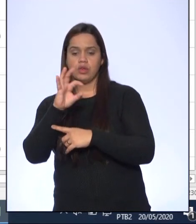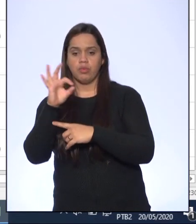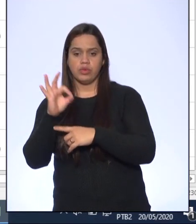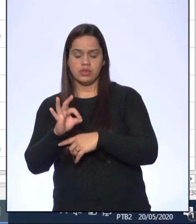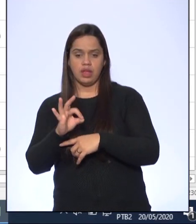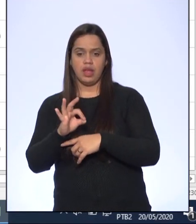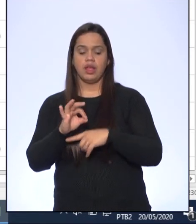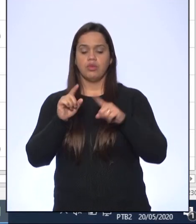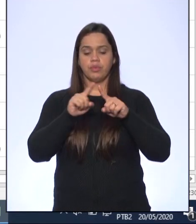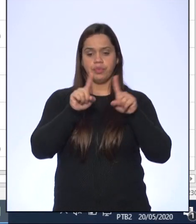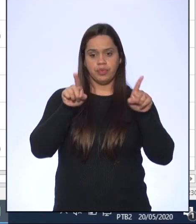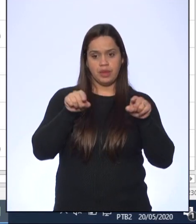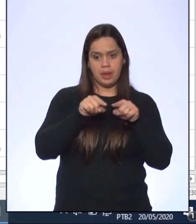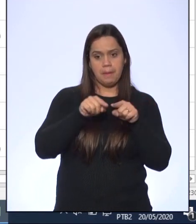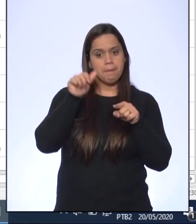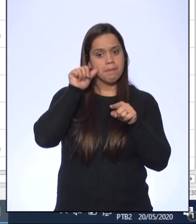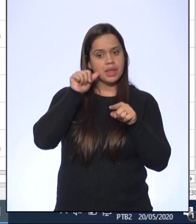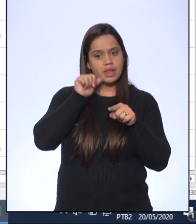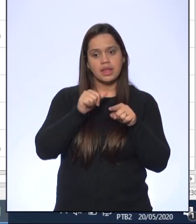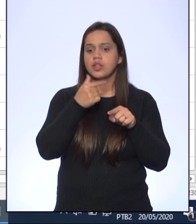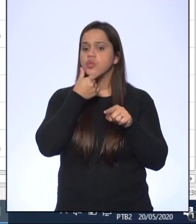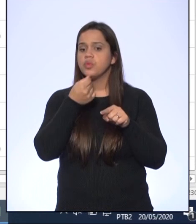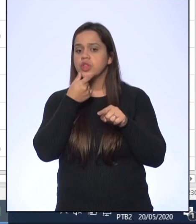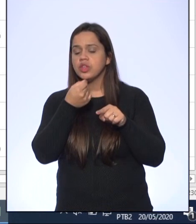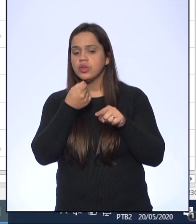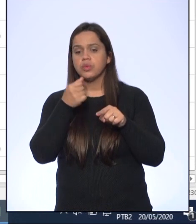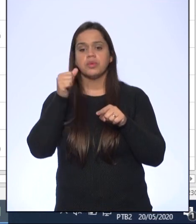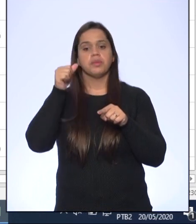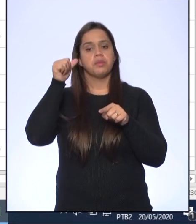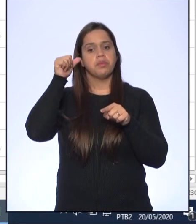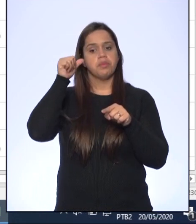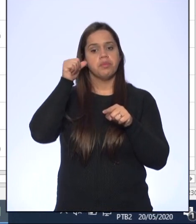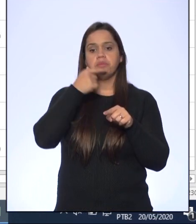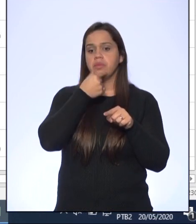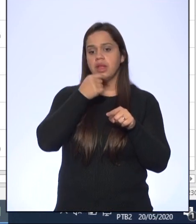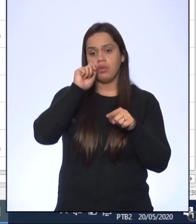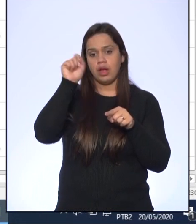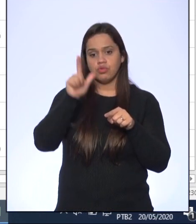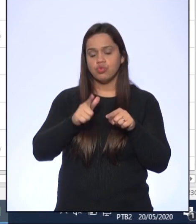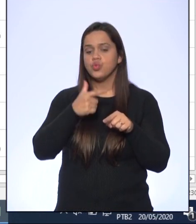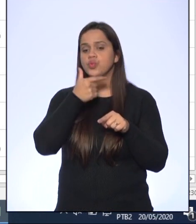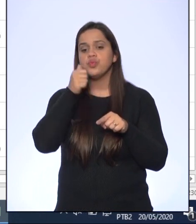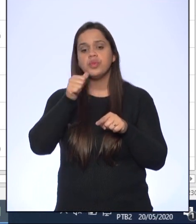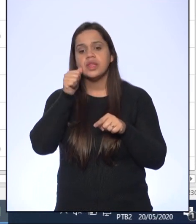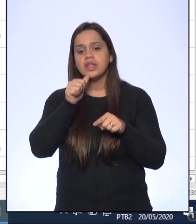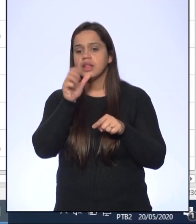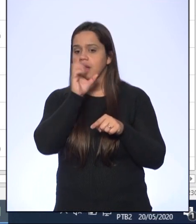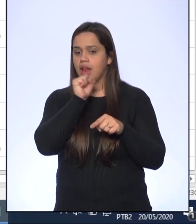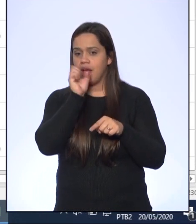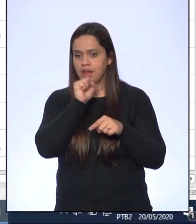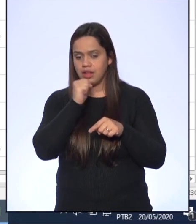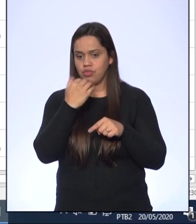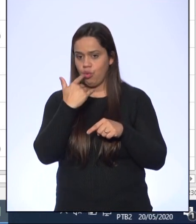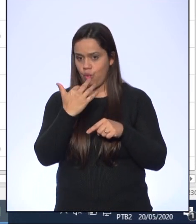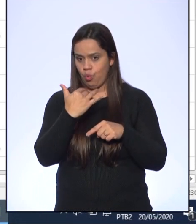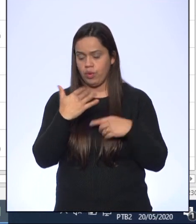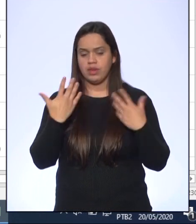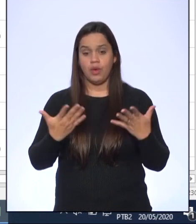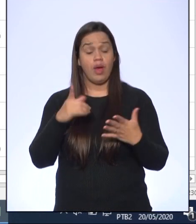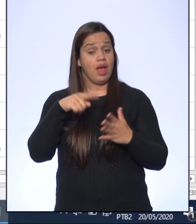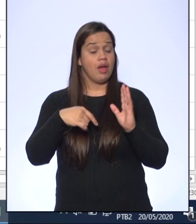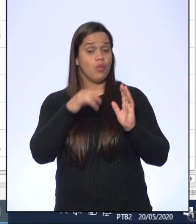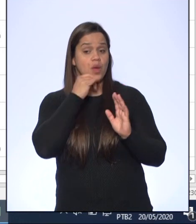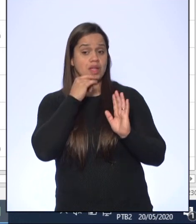45% de meninos e meninas no gráfico. Então, esse é um jeito, né? Esse é um modelo para vocês construírem